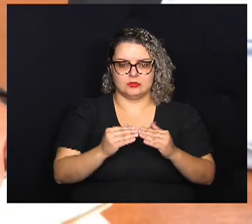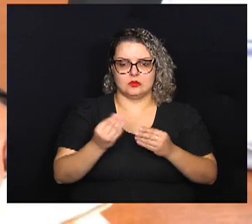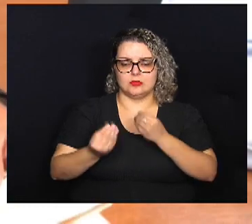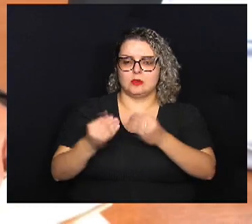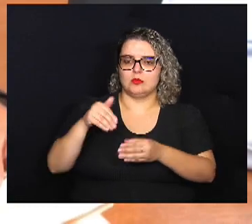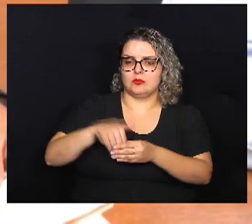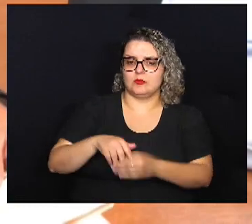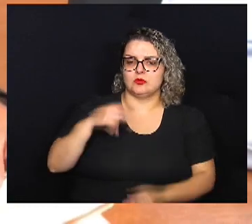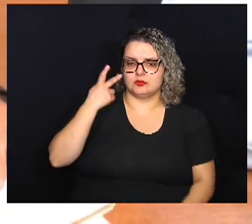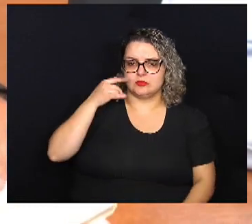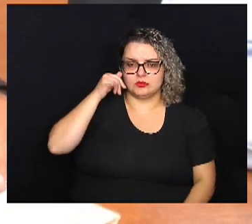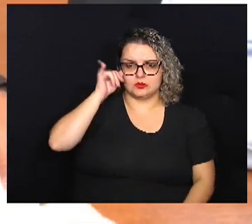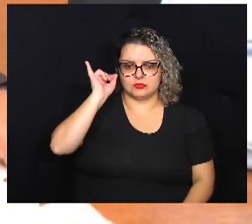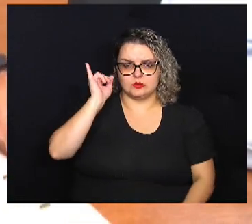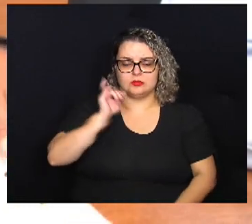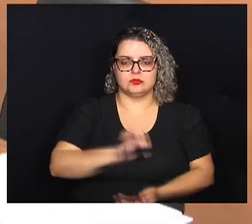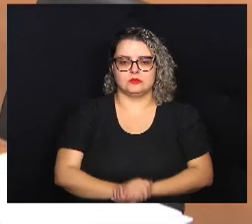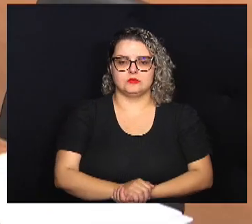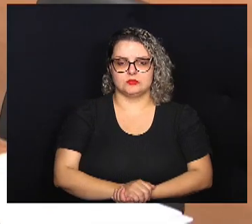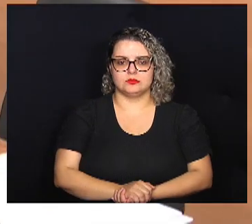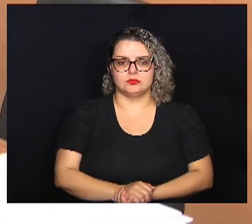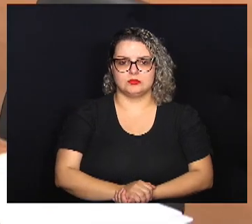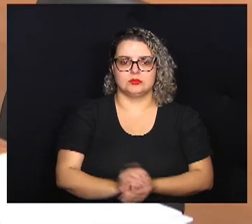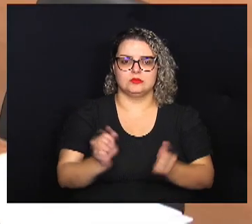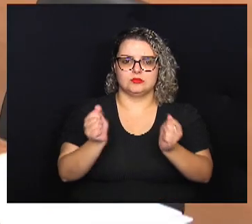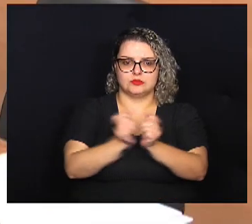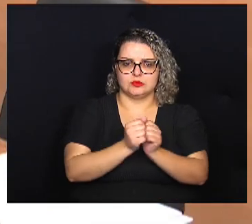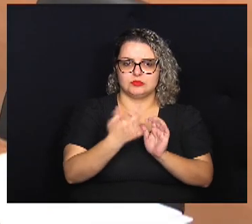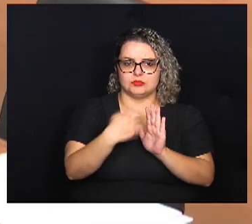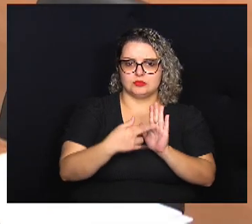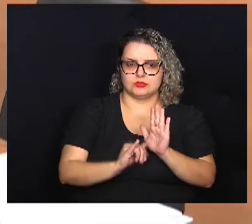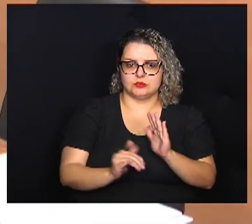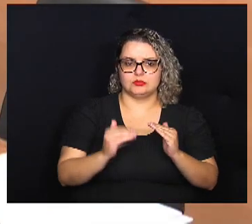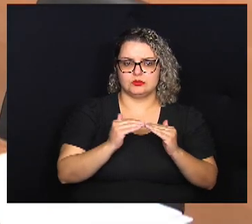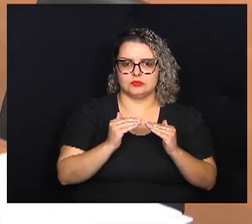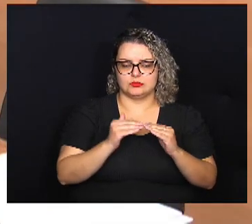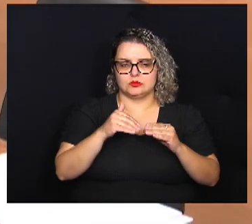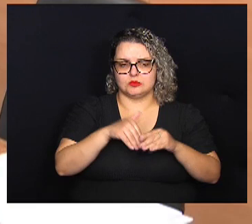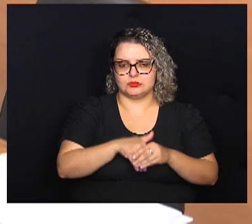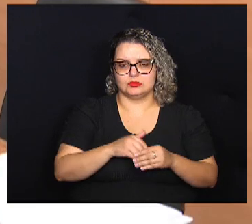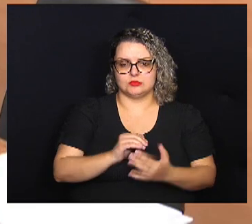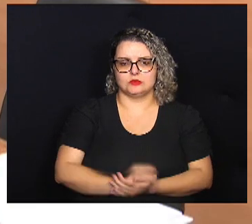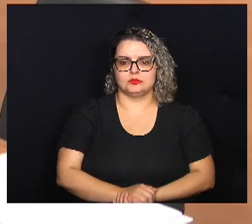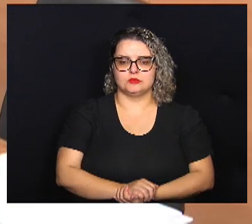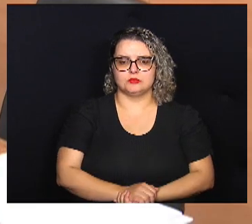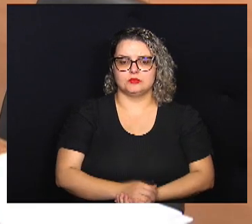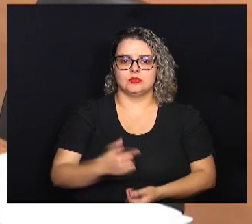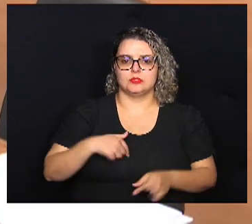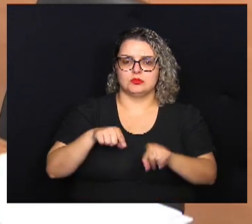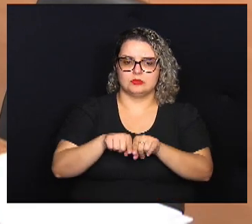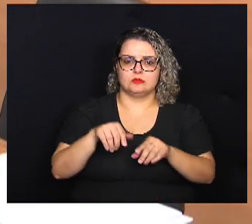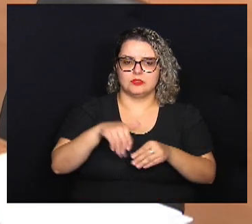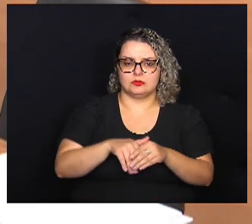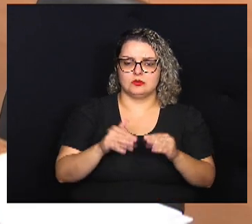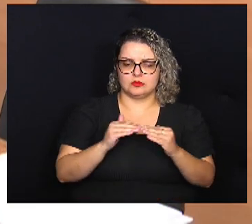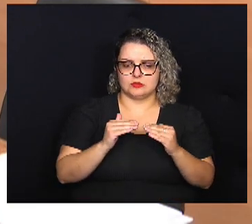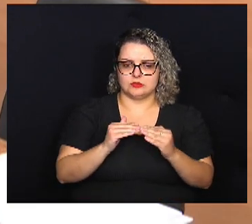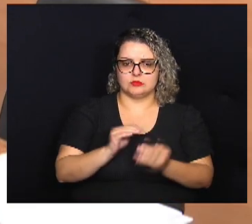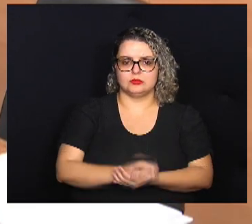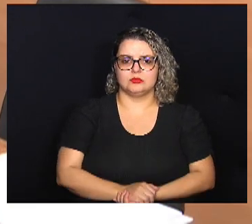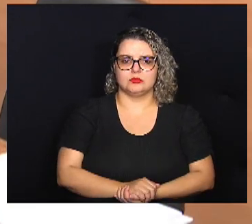o vereador Paulo Búfalo? Eu acompanho o relator, senhor presidente. Eu também voto favorável